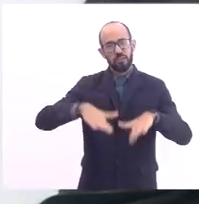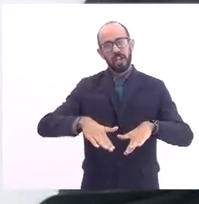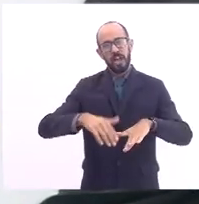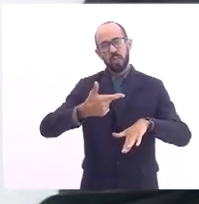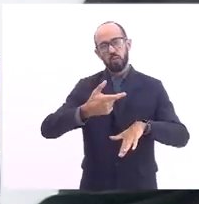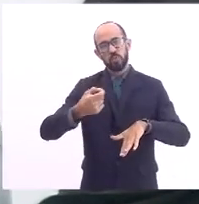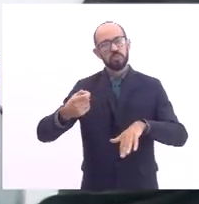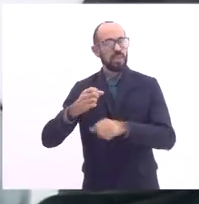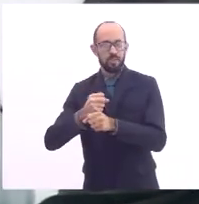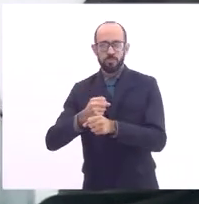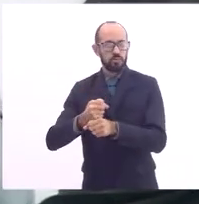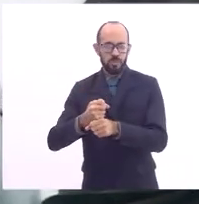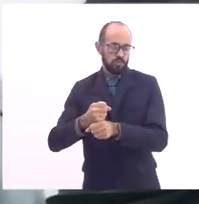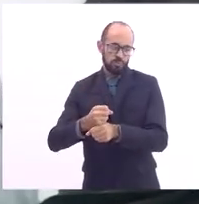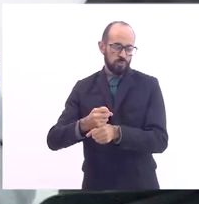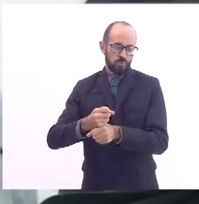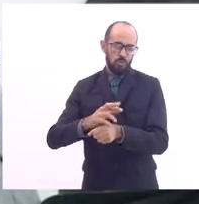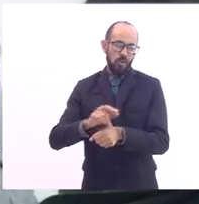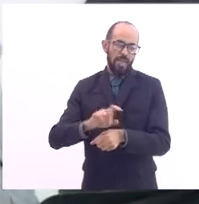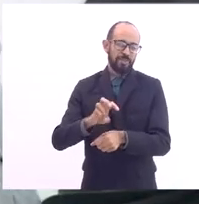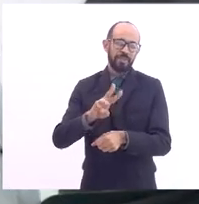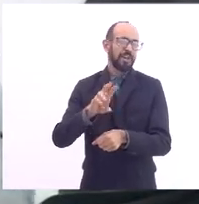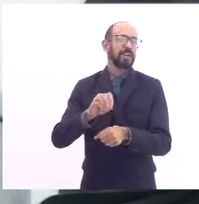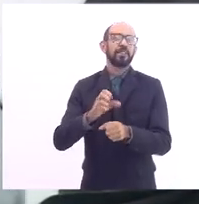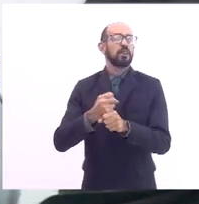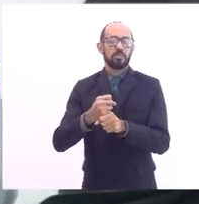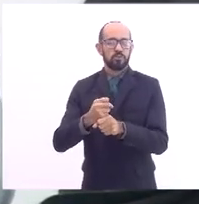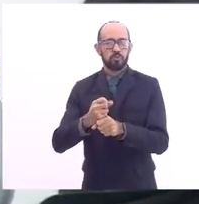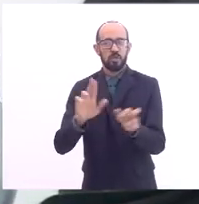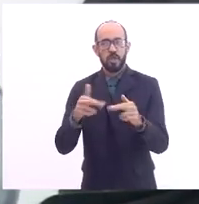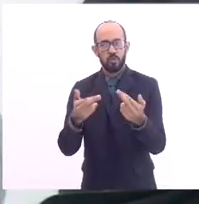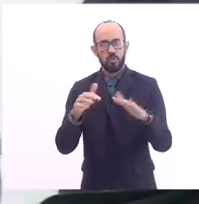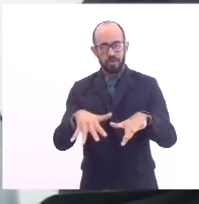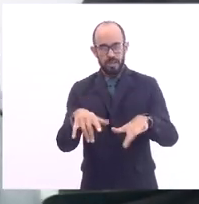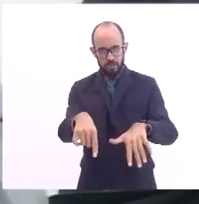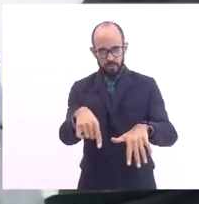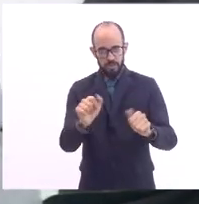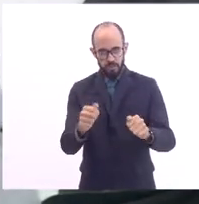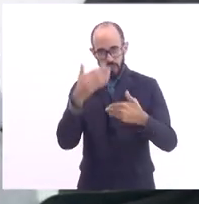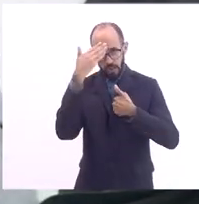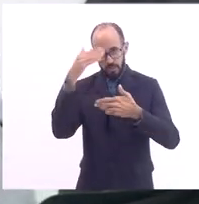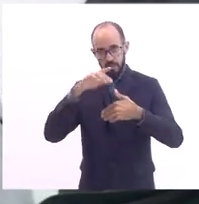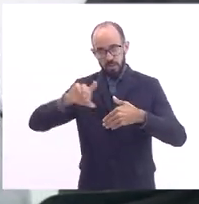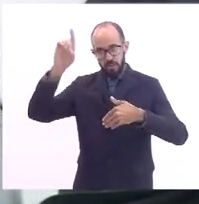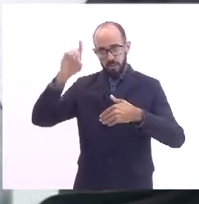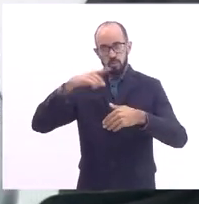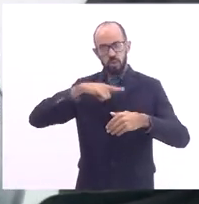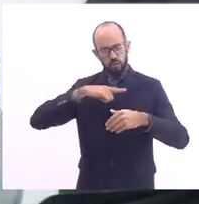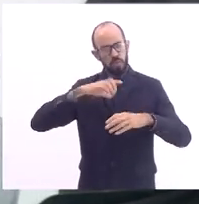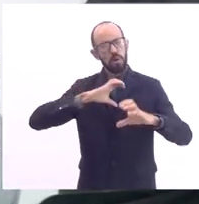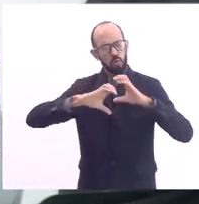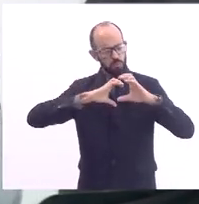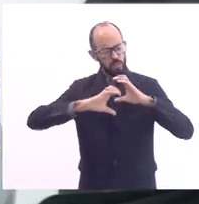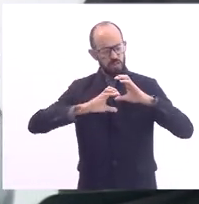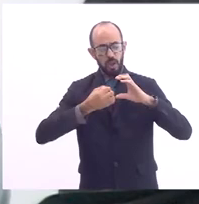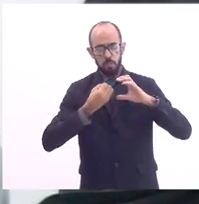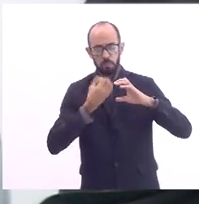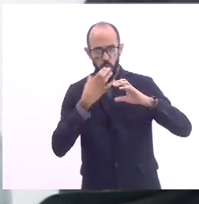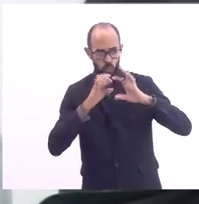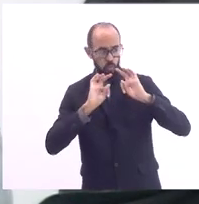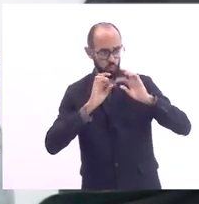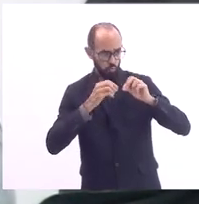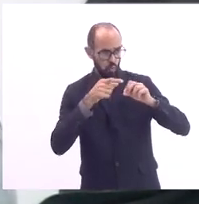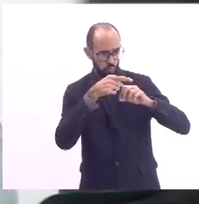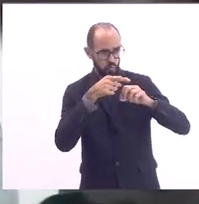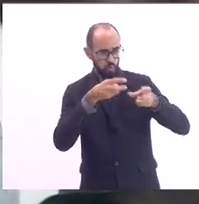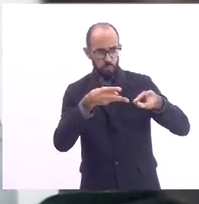vai investir. E em reuniões como essa, e graças a Deus eu tenho um trânsito bom com quase todos aqui, que eu ouço